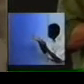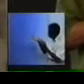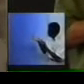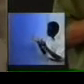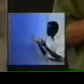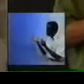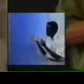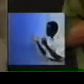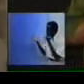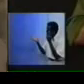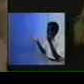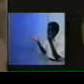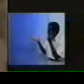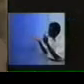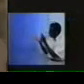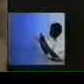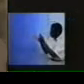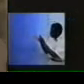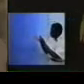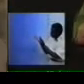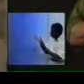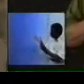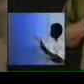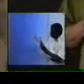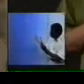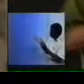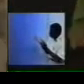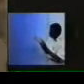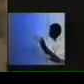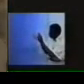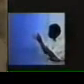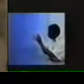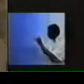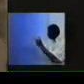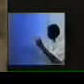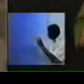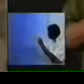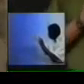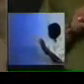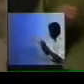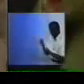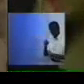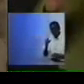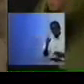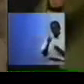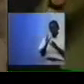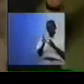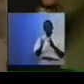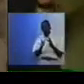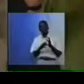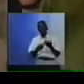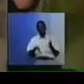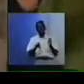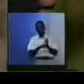voltaram, porque alguém tinha cópia, alguém tinha uma fotografia original. Jesus chega agora para você e diz: meu irmão,